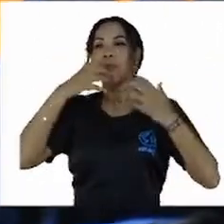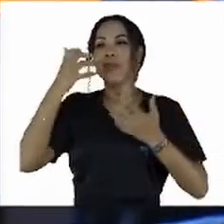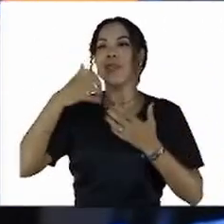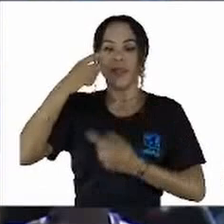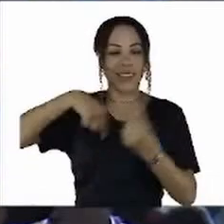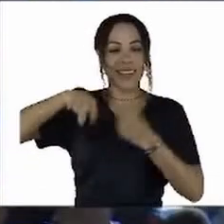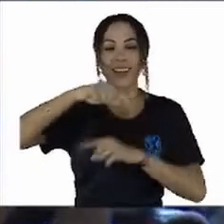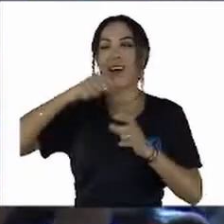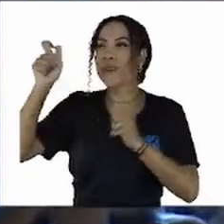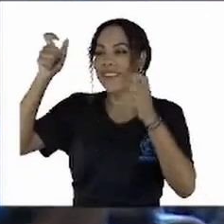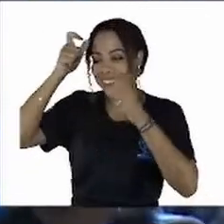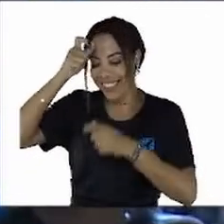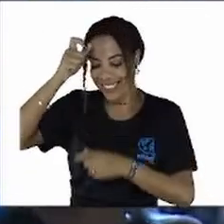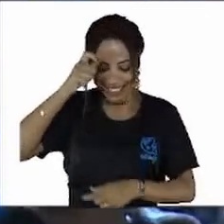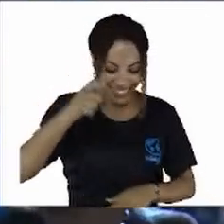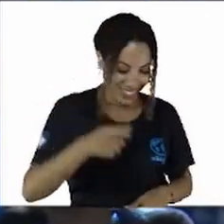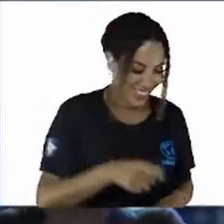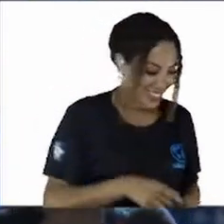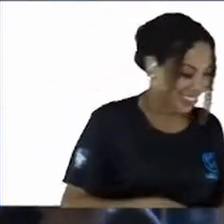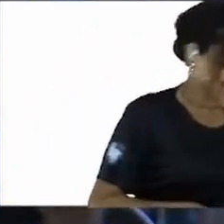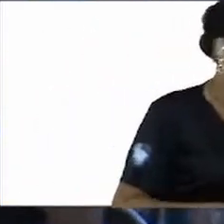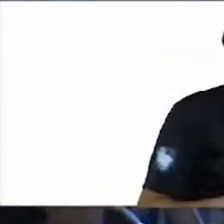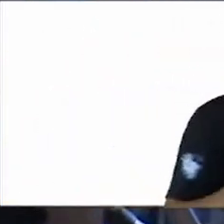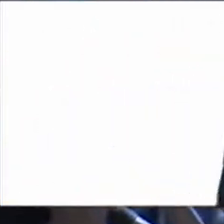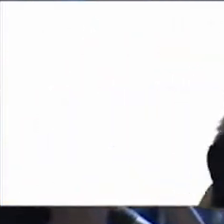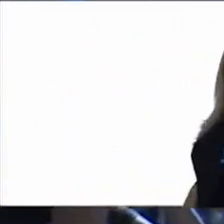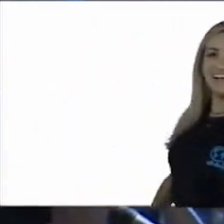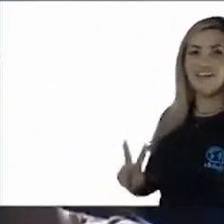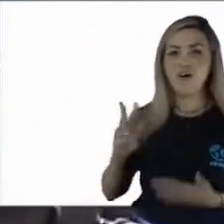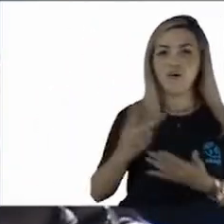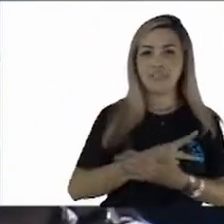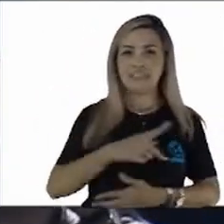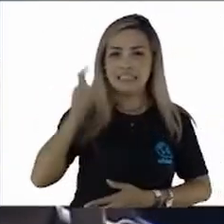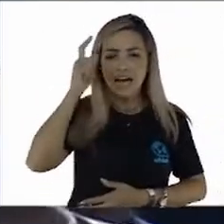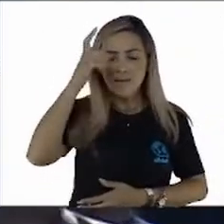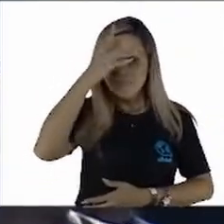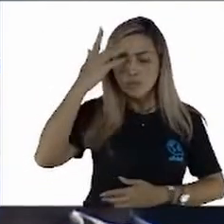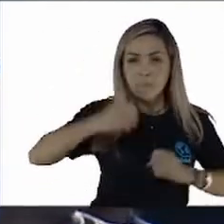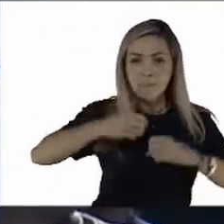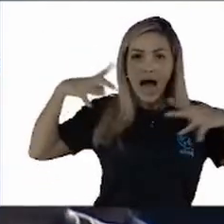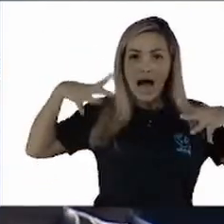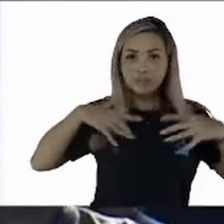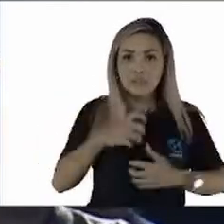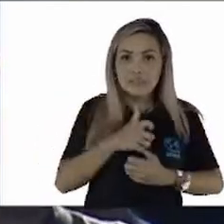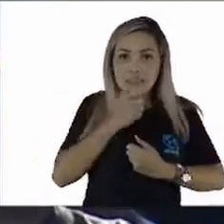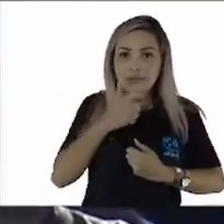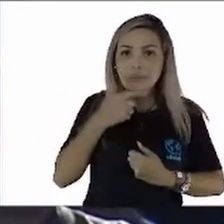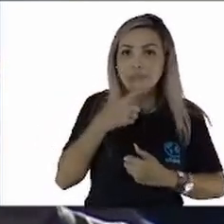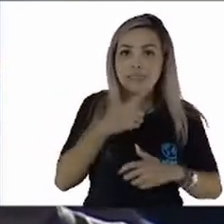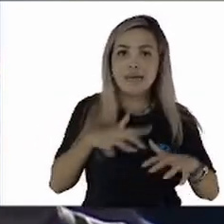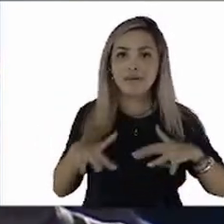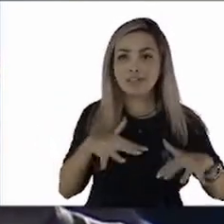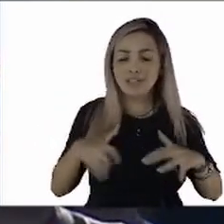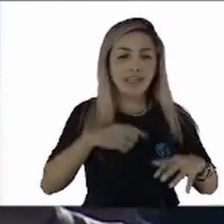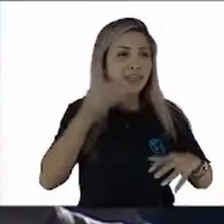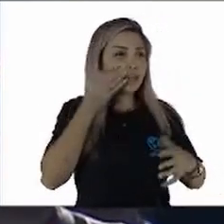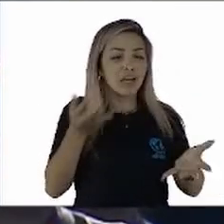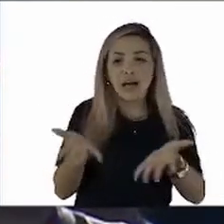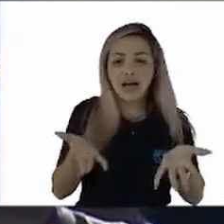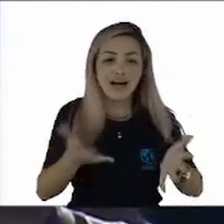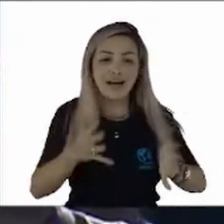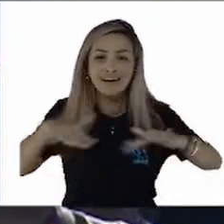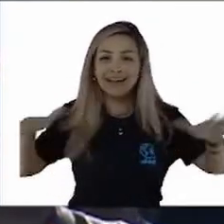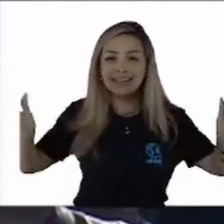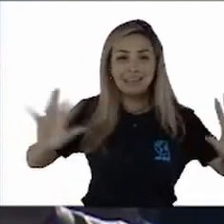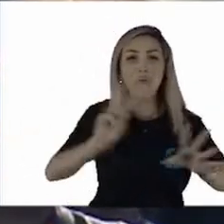ao contrário para evocar o demônio. Eu sei que vai dando um ódio e o mágico ele fica apertado, não consegue se mexer e tentando controlar as crianças, né?